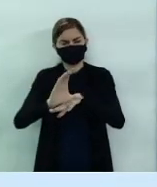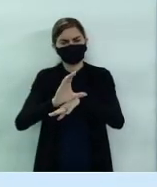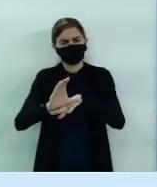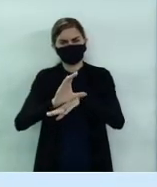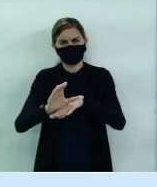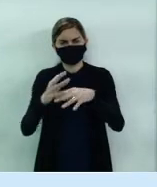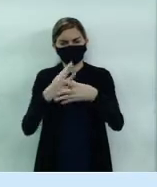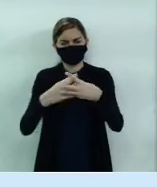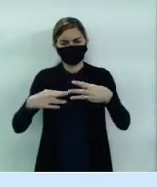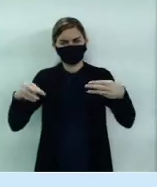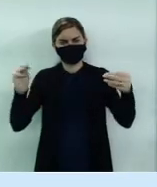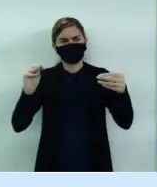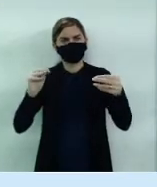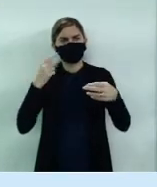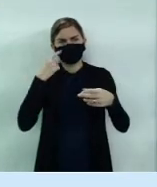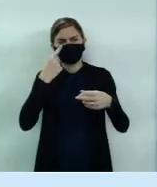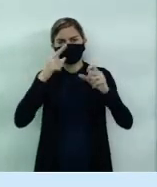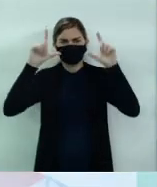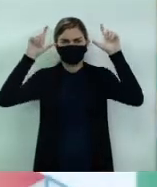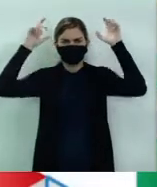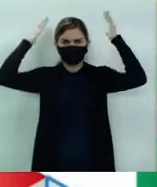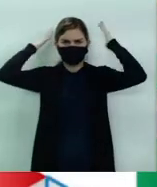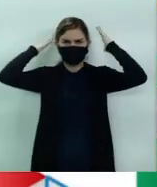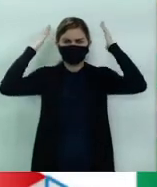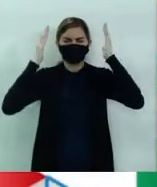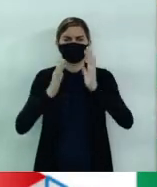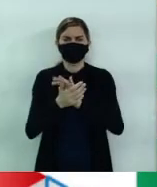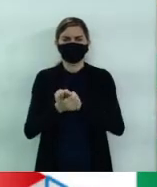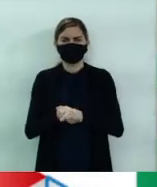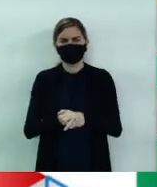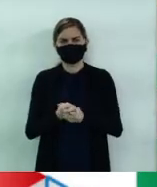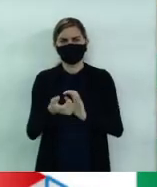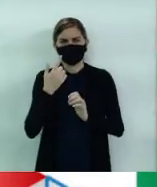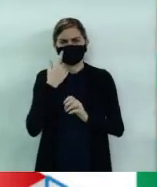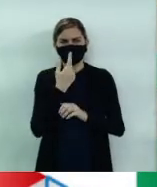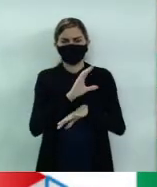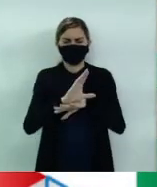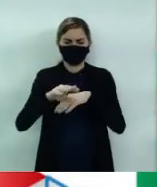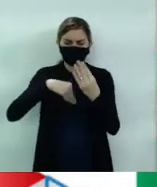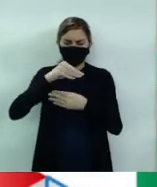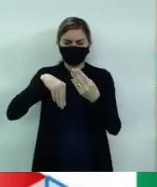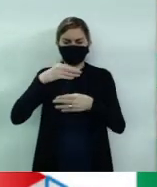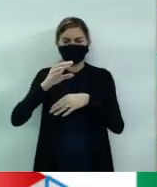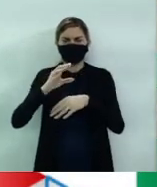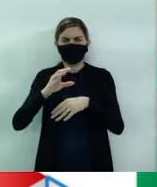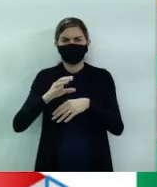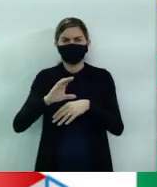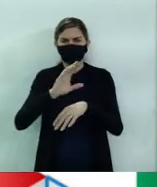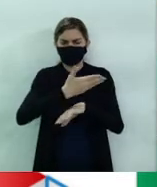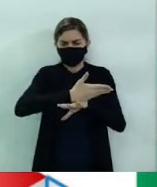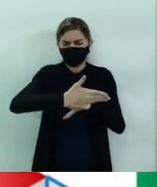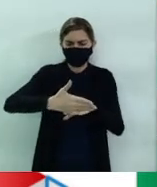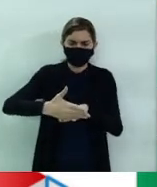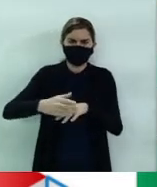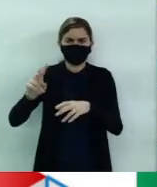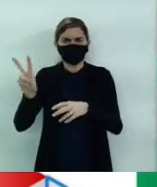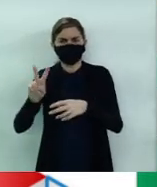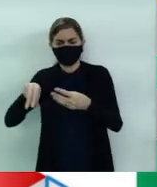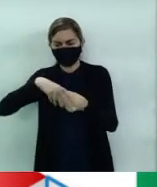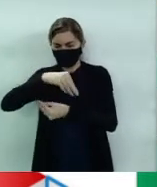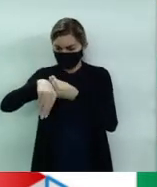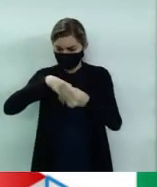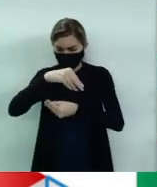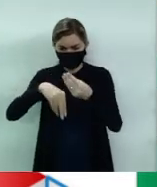pessoal. Veja essa imagem que está aí na telinha, quando a gente faz essa questão da mistura do bicarbonato de sódio aí, mais